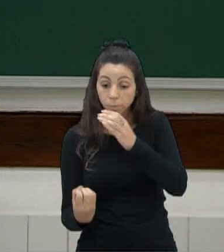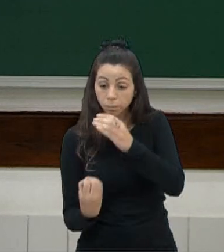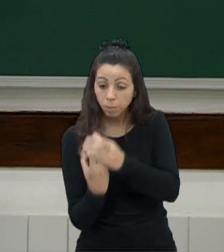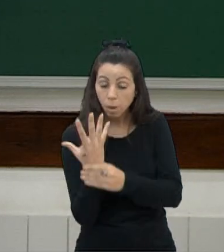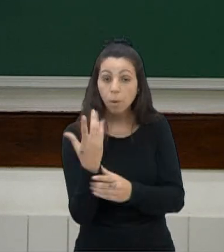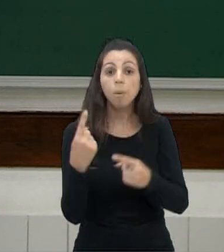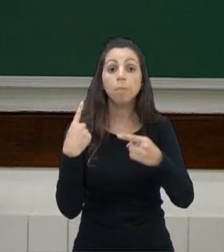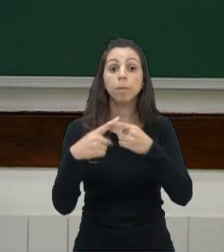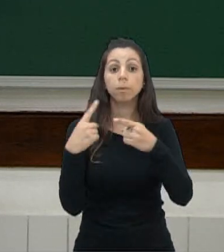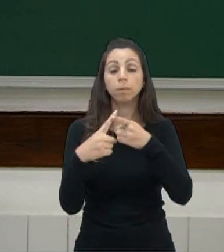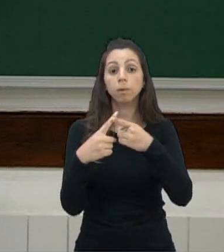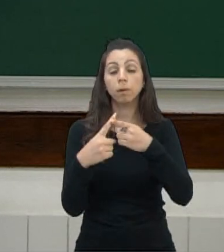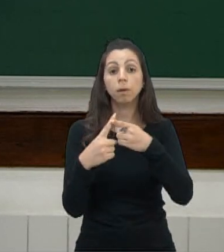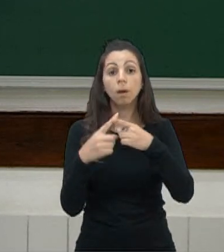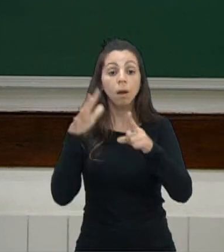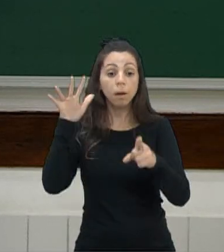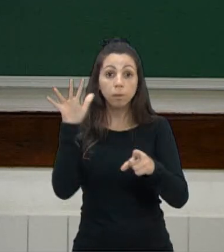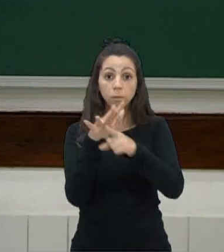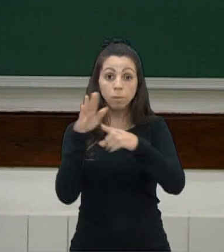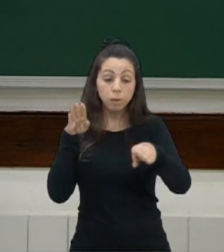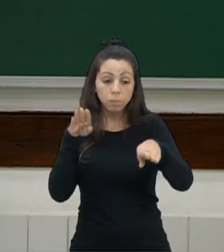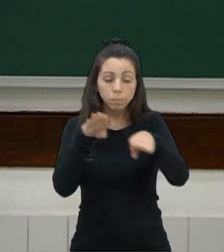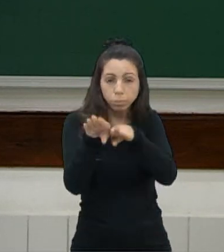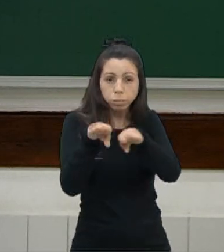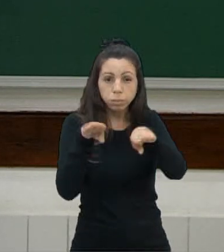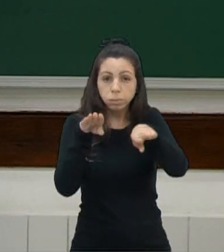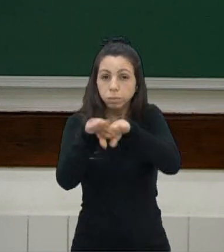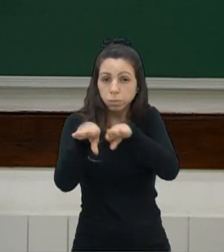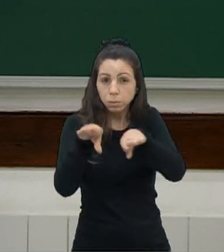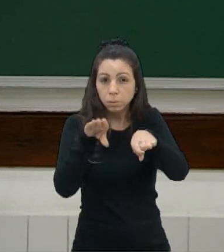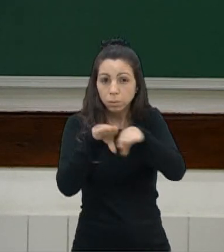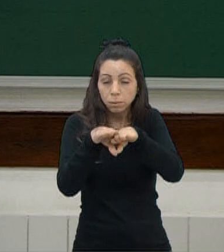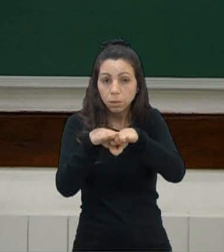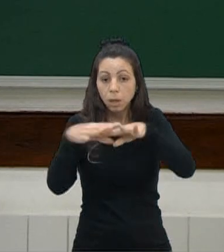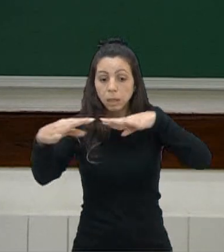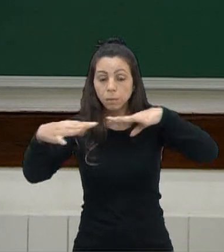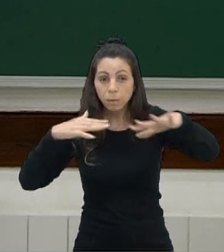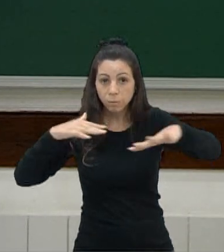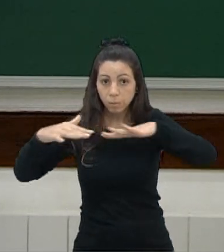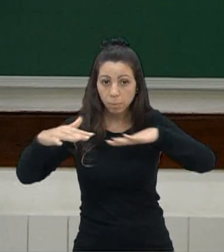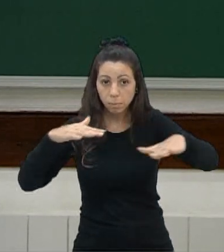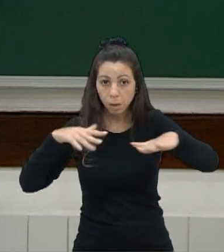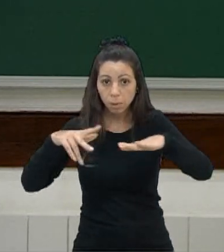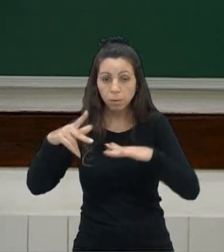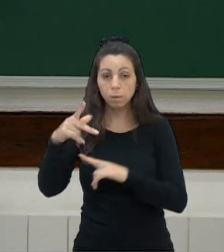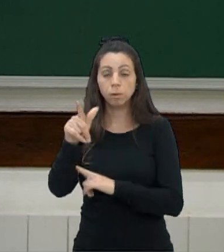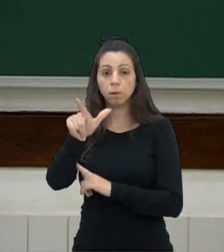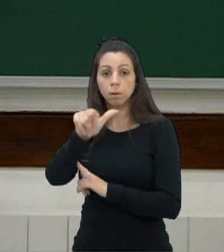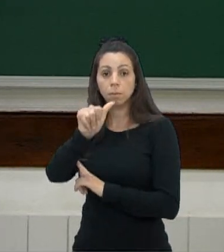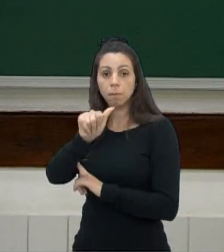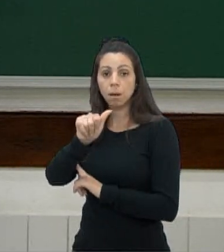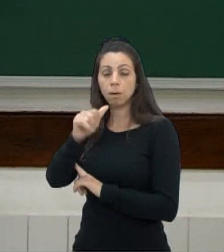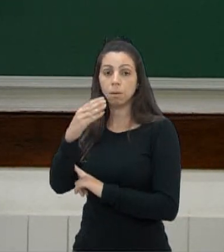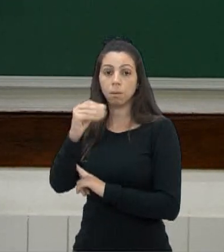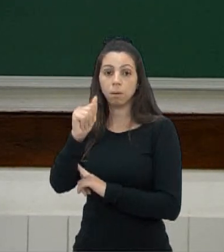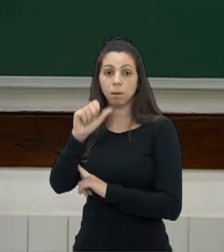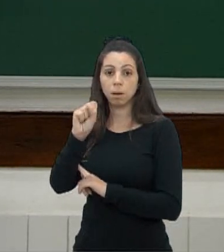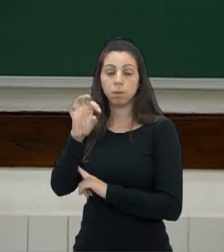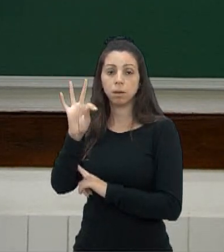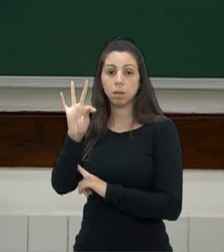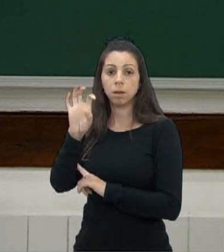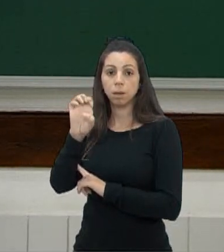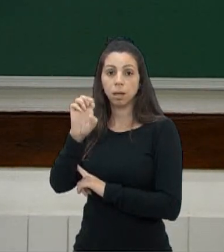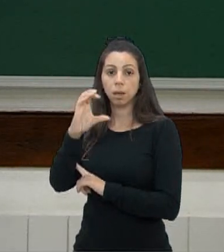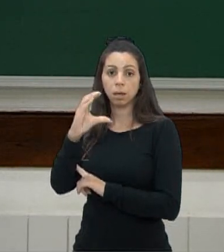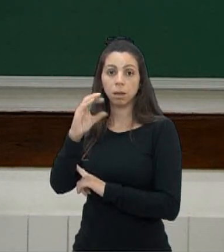placas tectônicas e à intensa atividade sísmica, que faz com que estas placas ainda se movimentem e esse